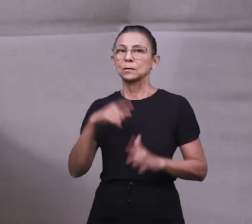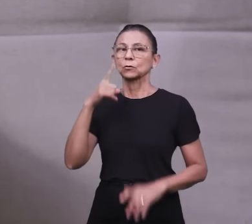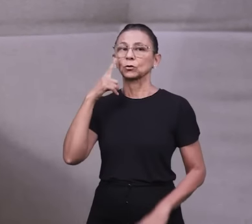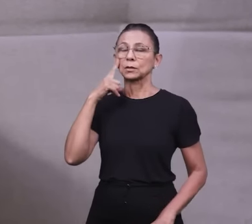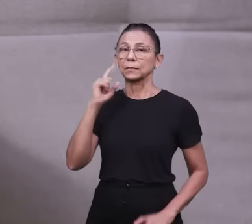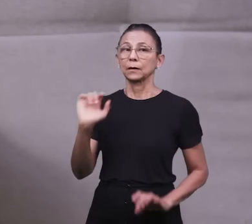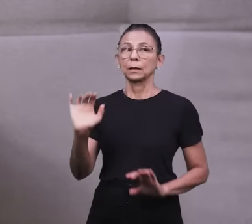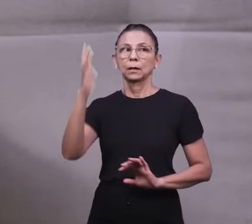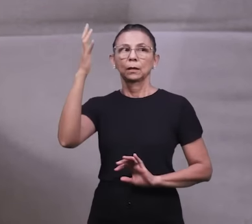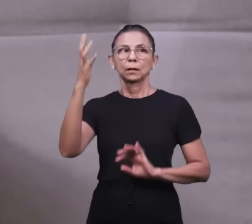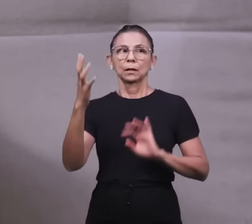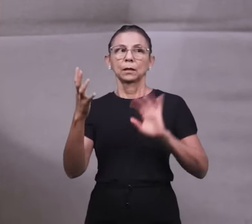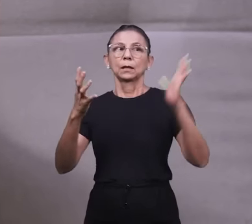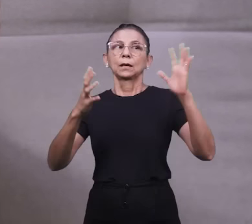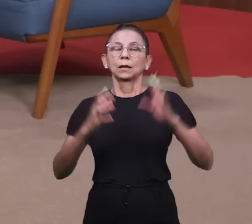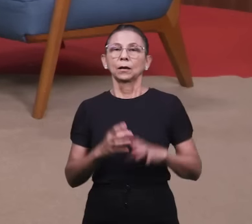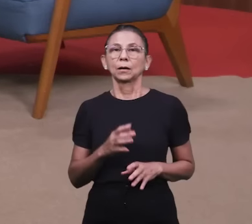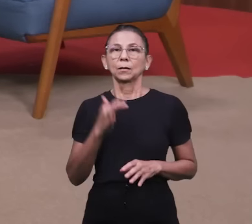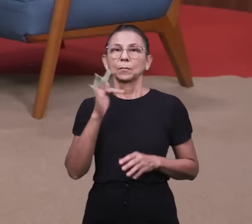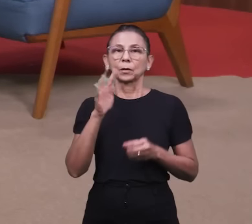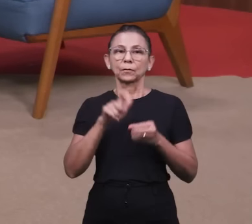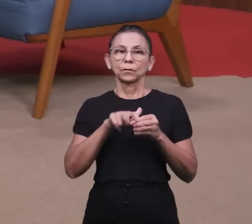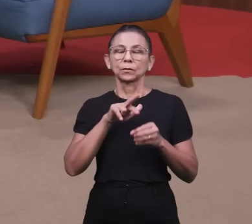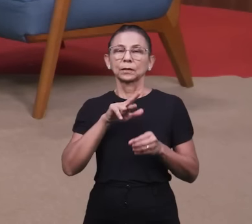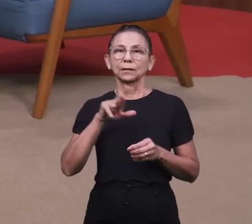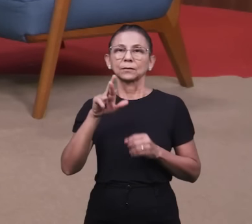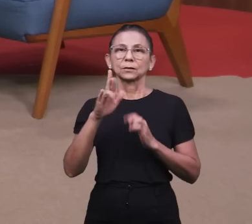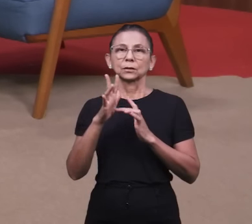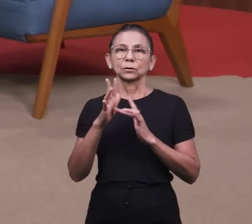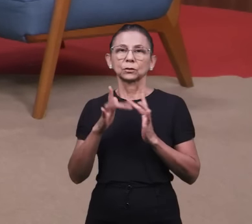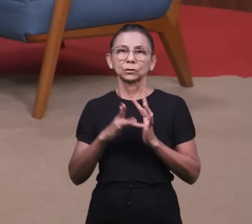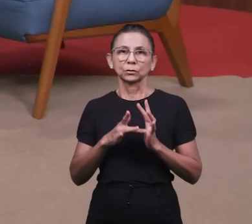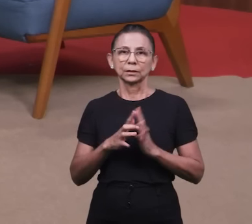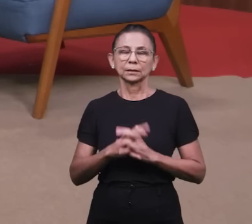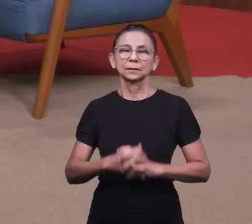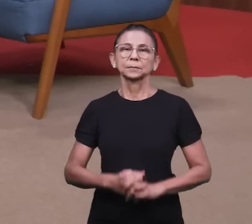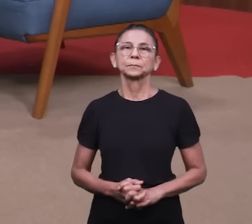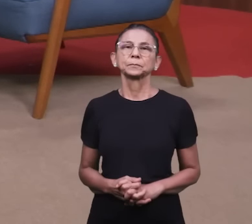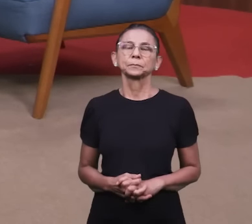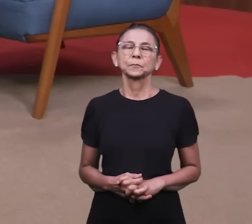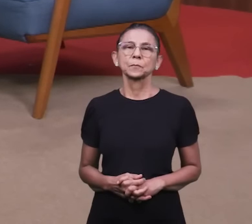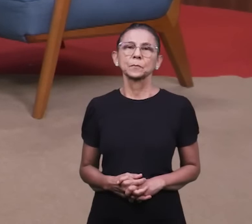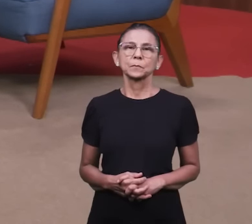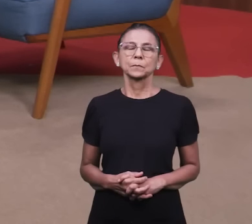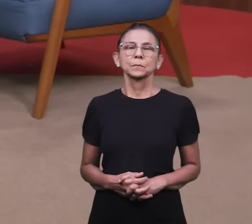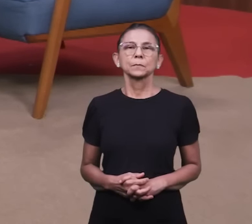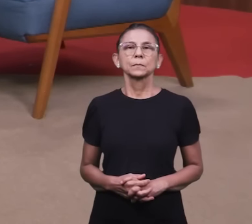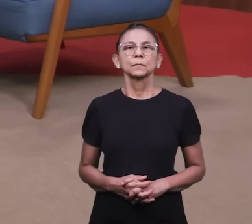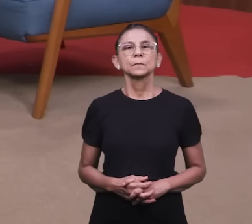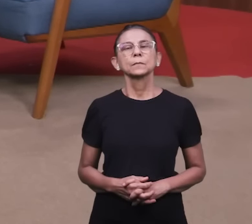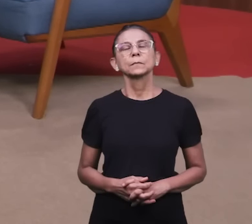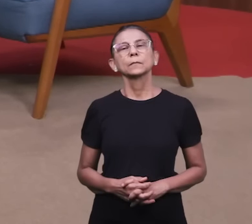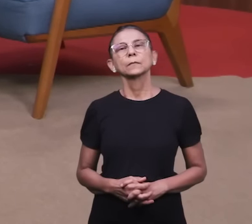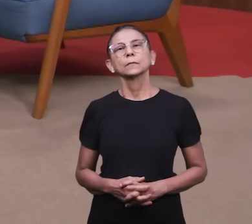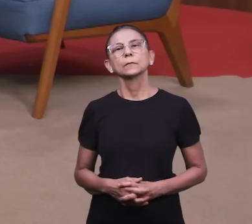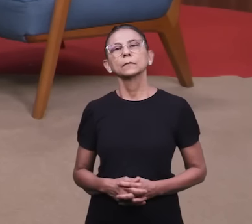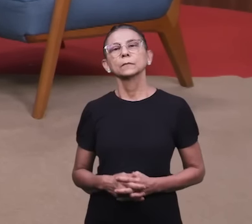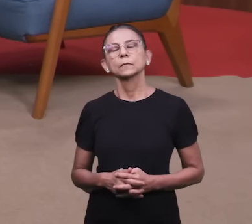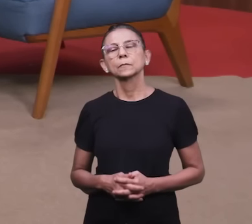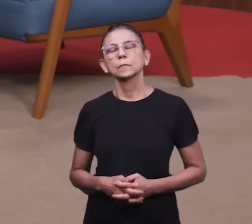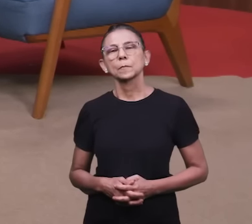acontecendo ao olhar porque próstata vossa Redenção Glória a Jesus vamos tocar